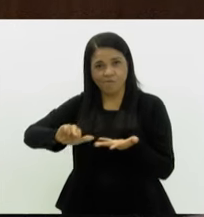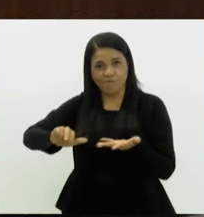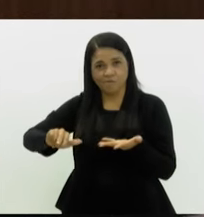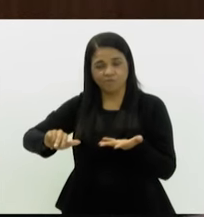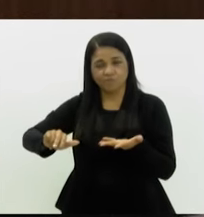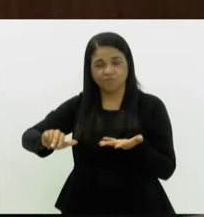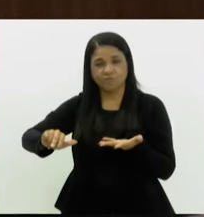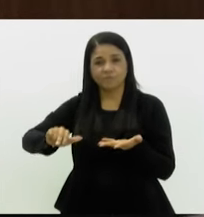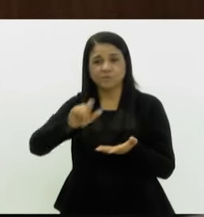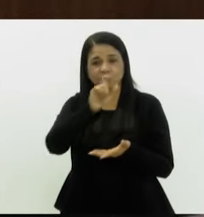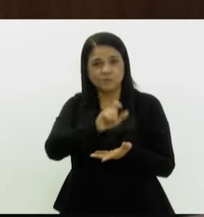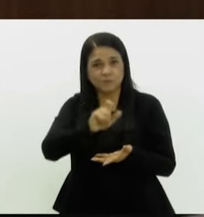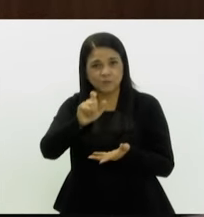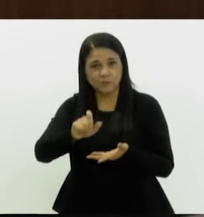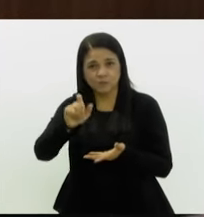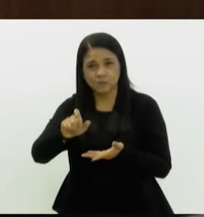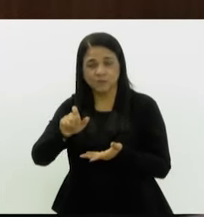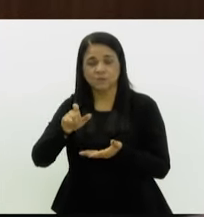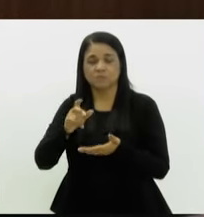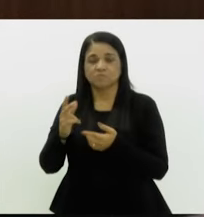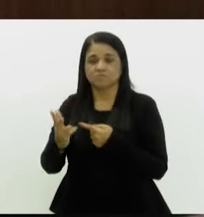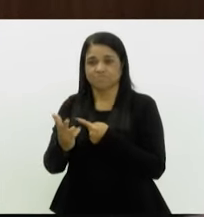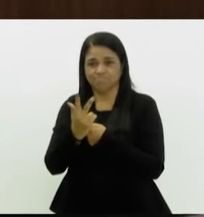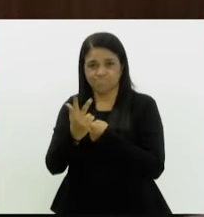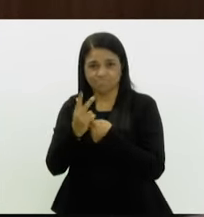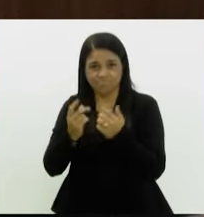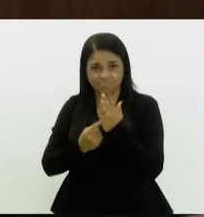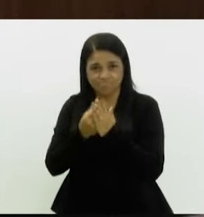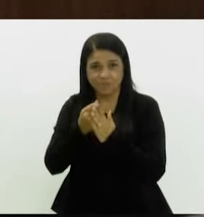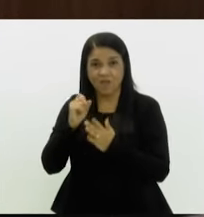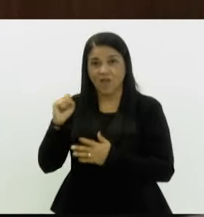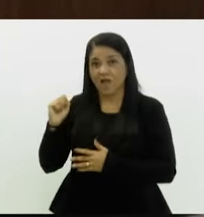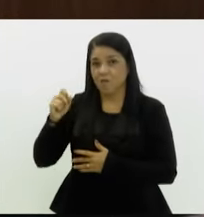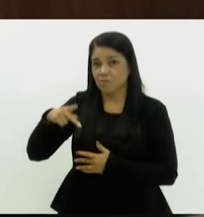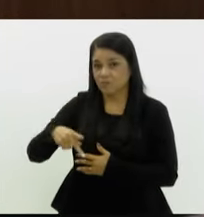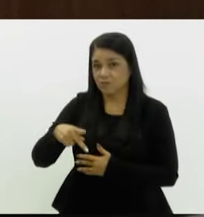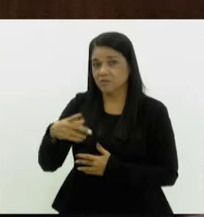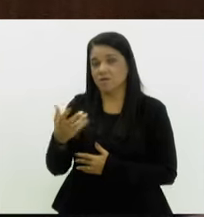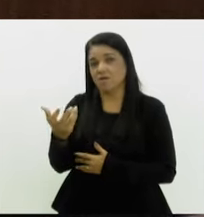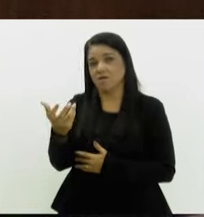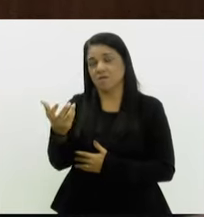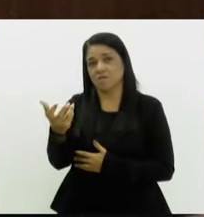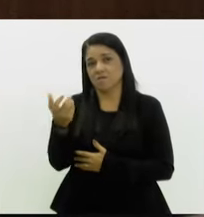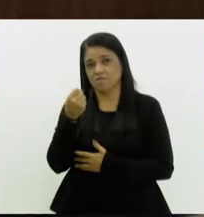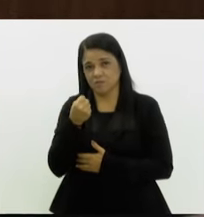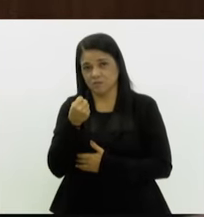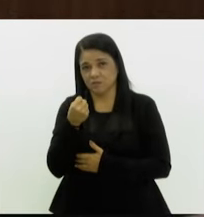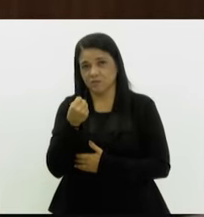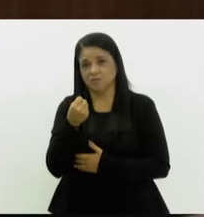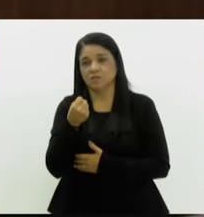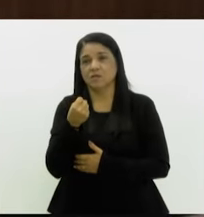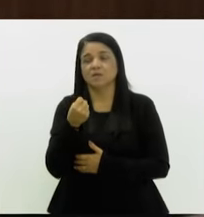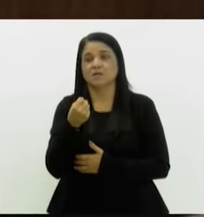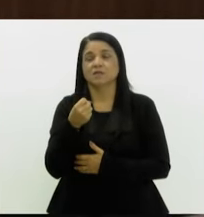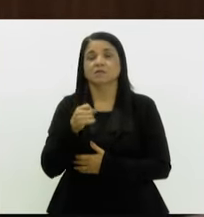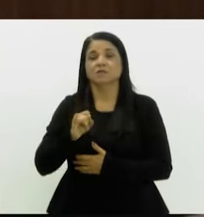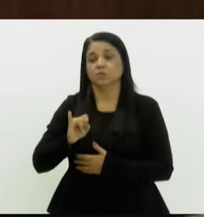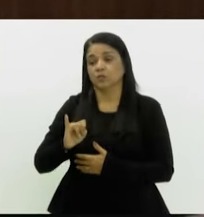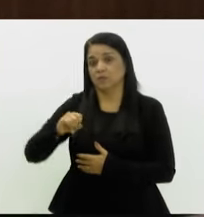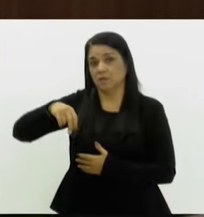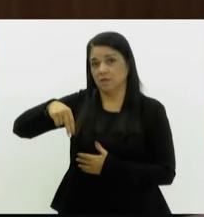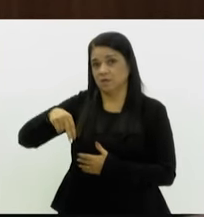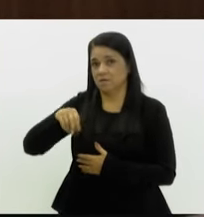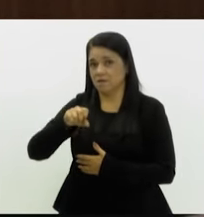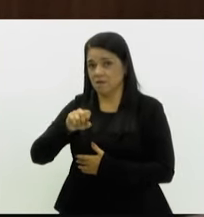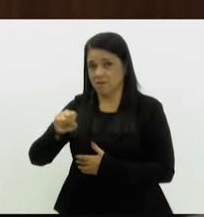esses empréstimos consignados são os aposentados e pensionistas também do